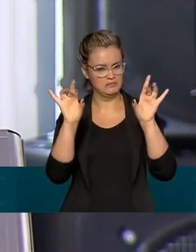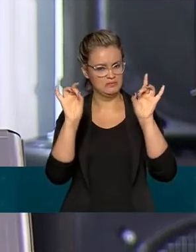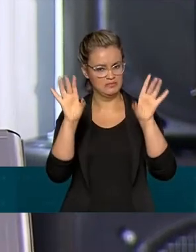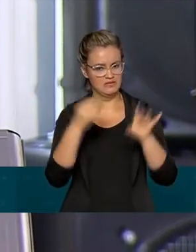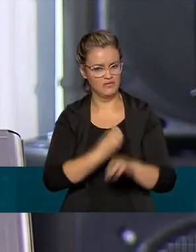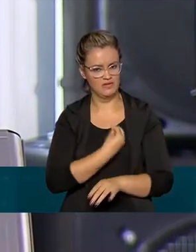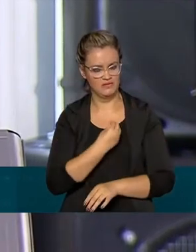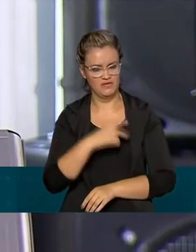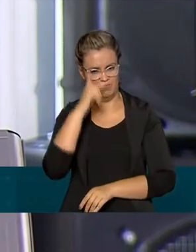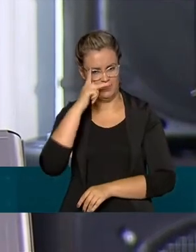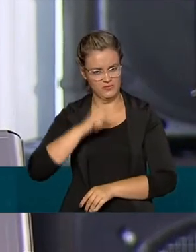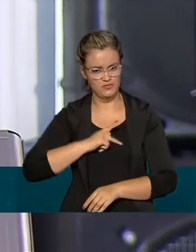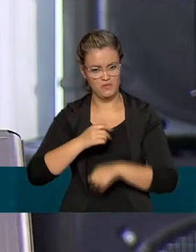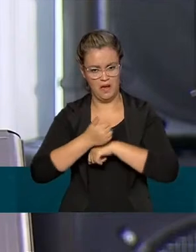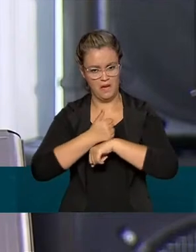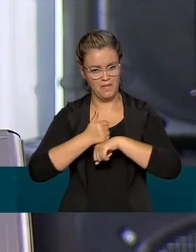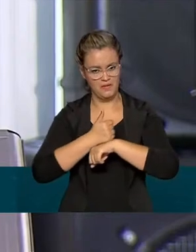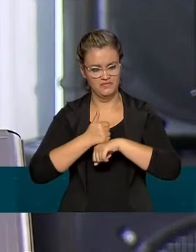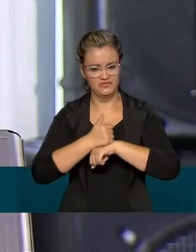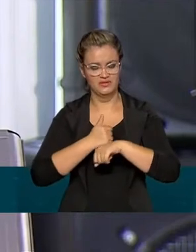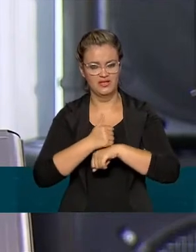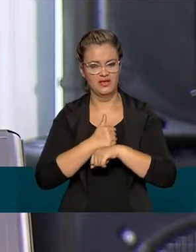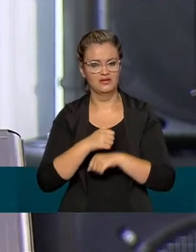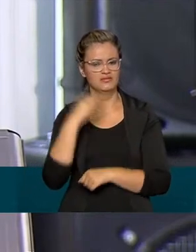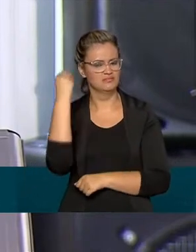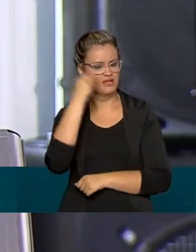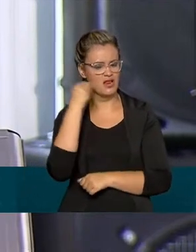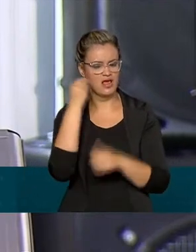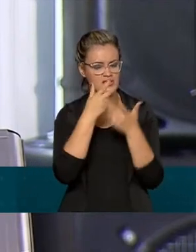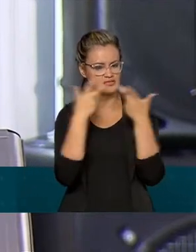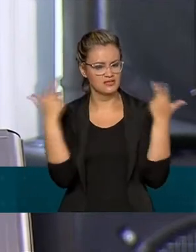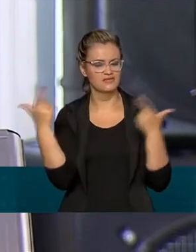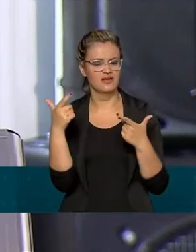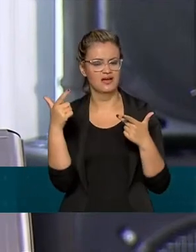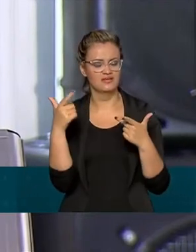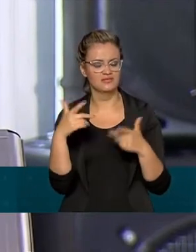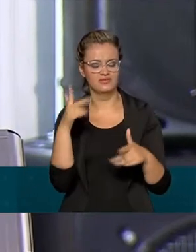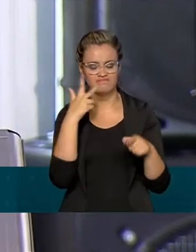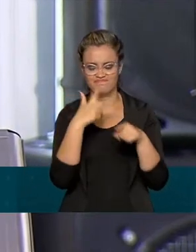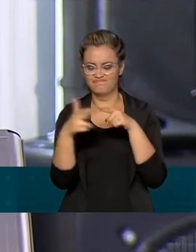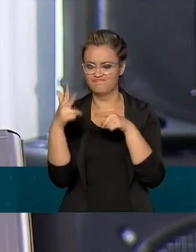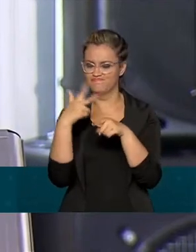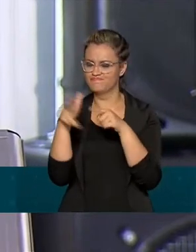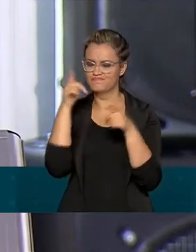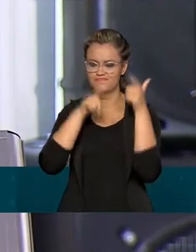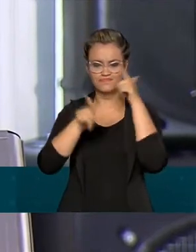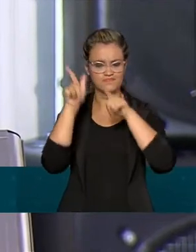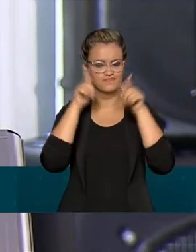vida pessoal e profissional, rico de experiências e pleno de realizações.